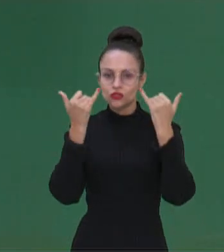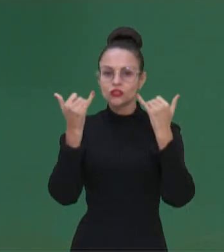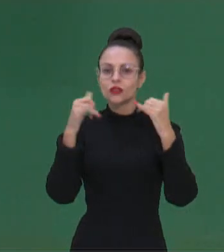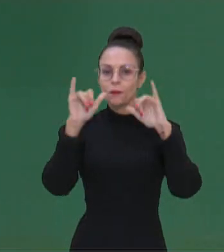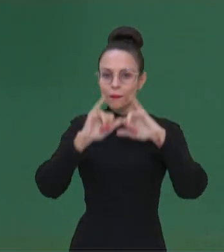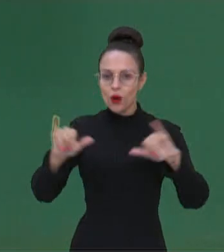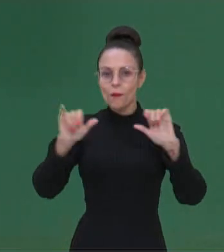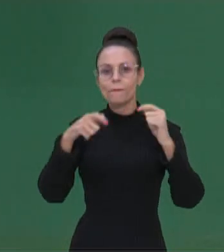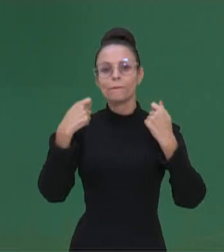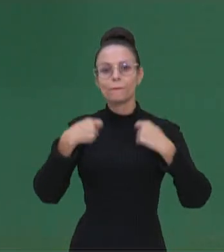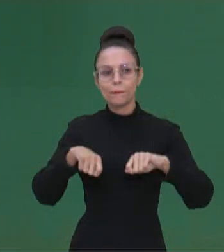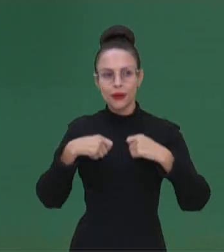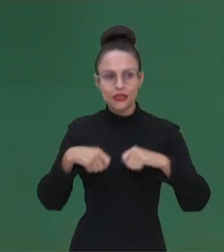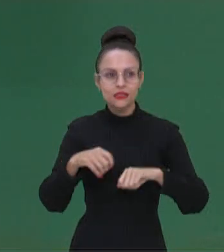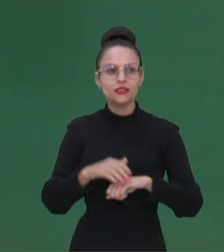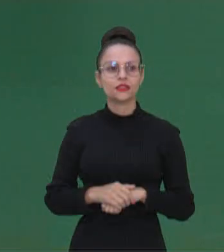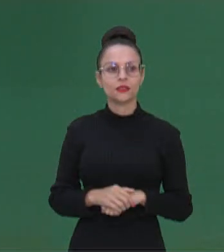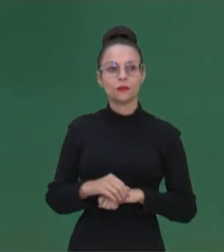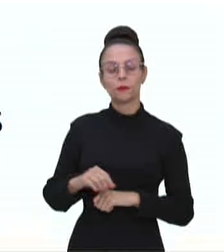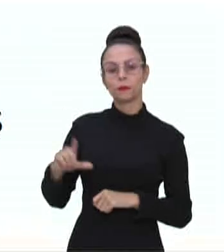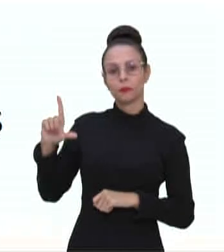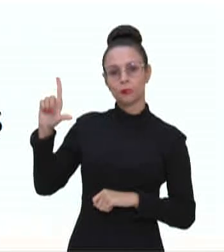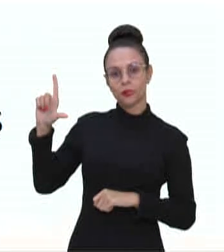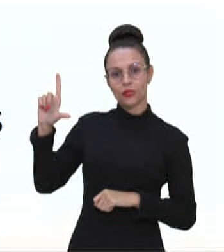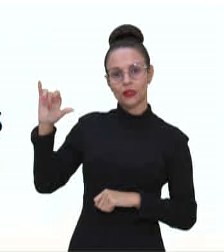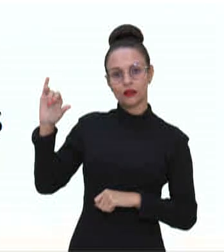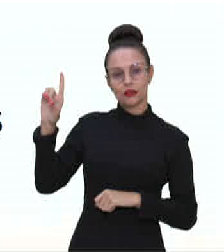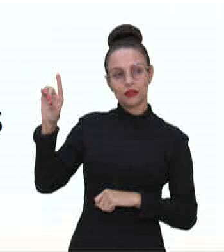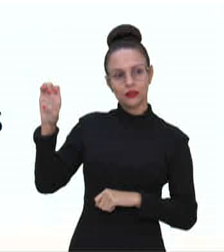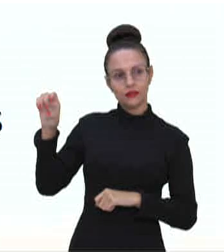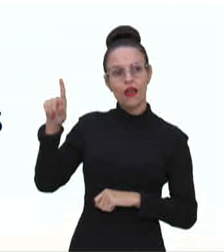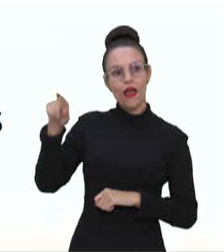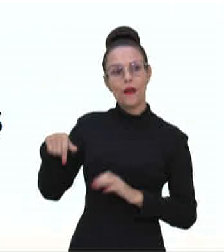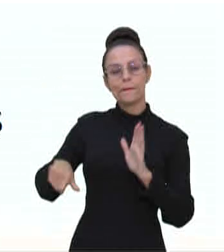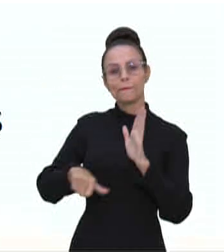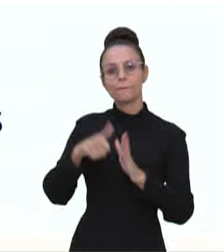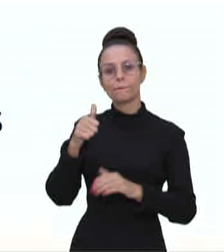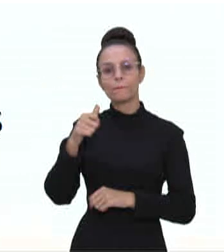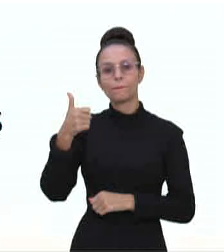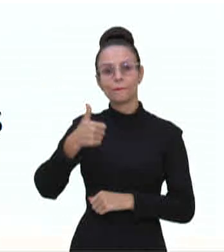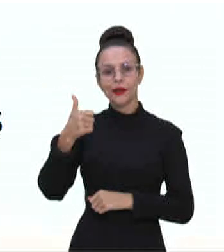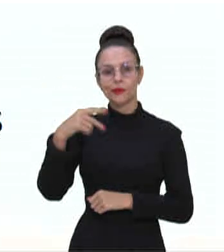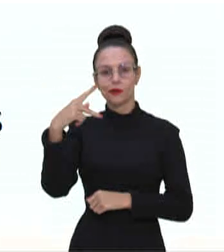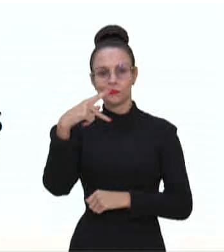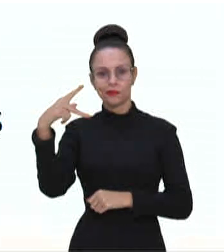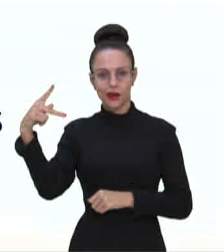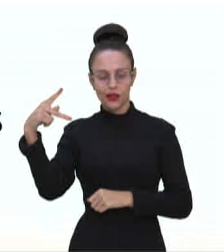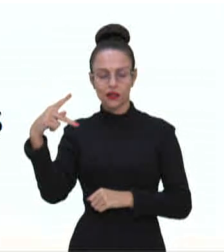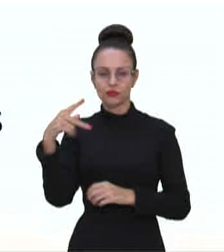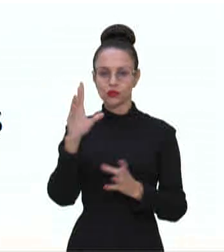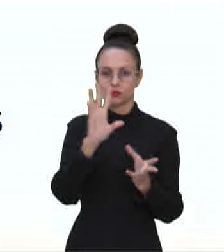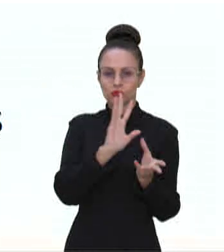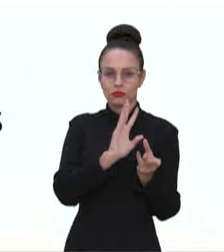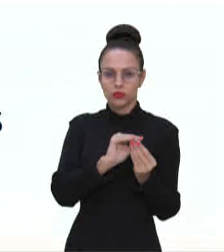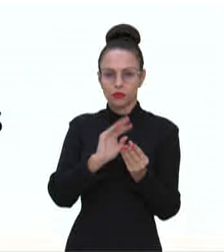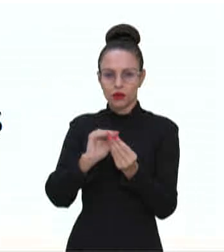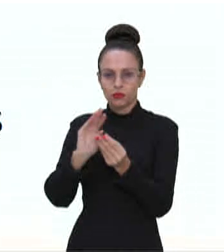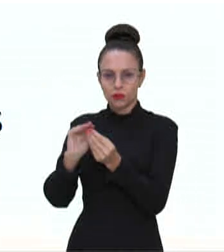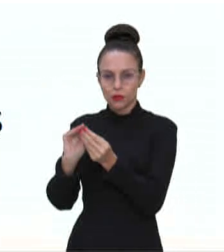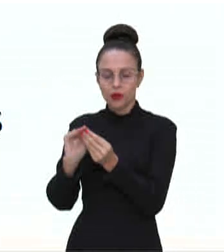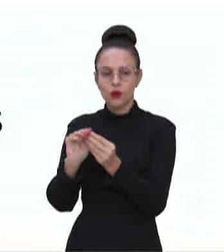o lead, ele corresponde ao primeiro parágrafo e normalmente sintetiza os traços